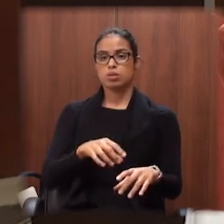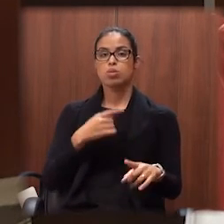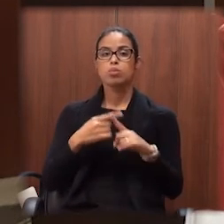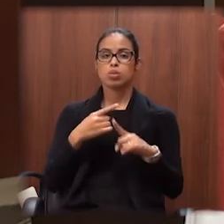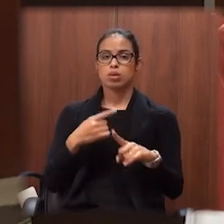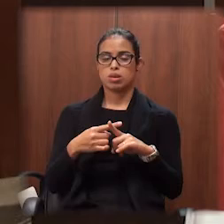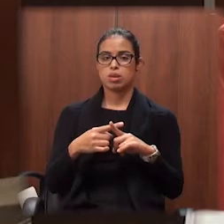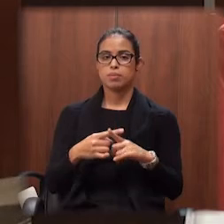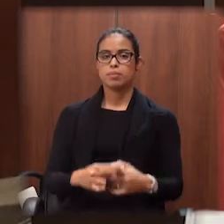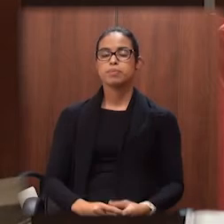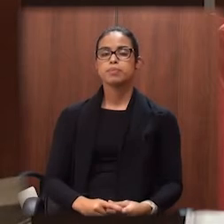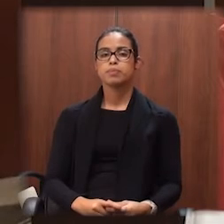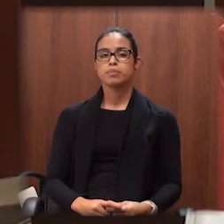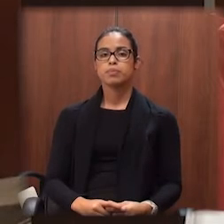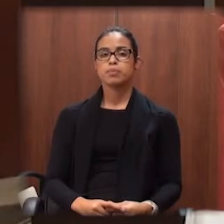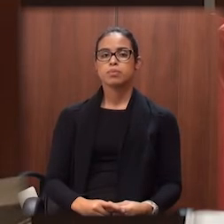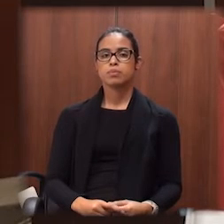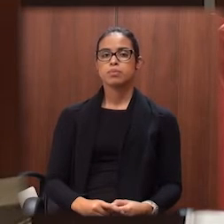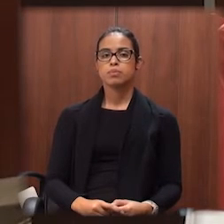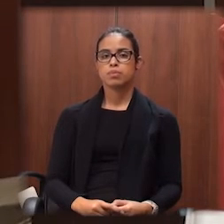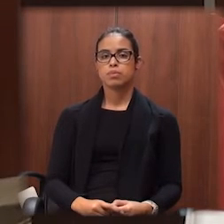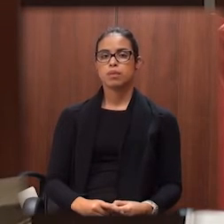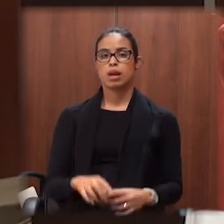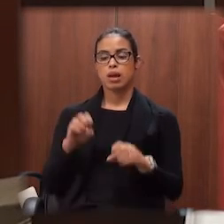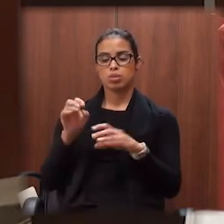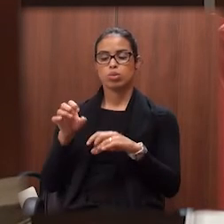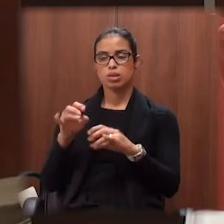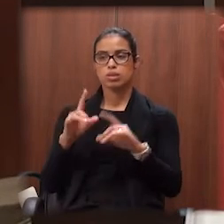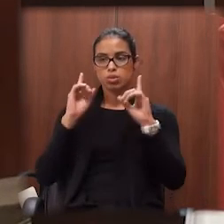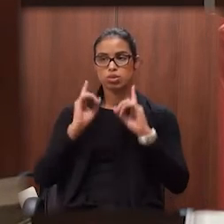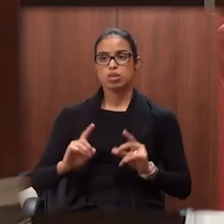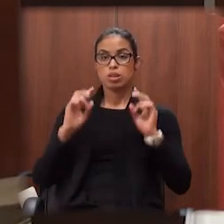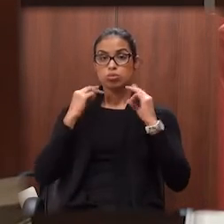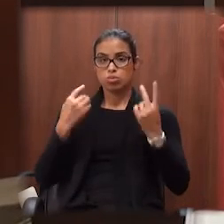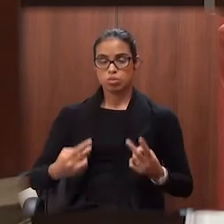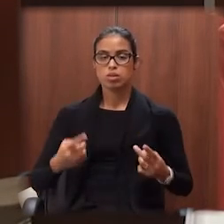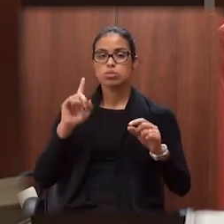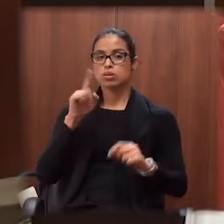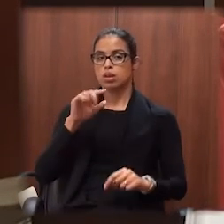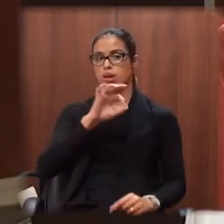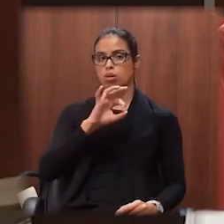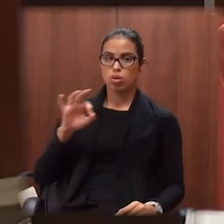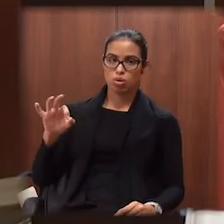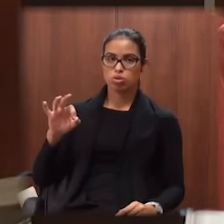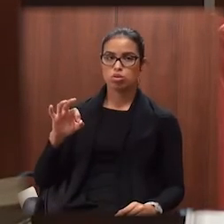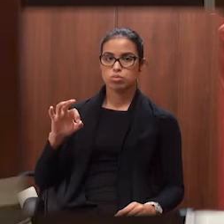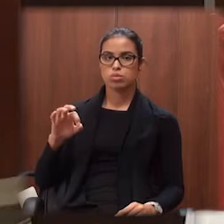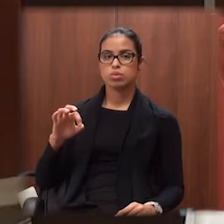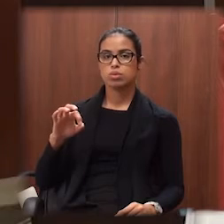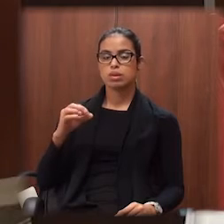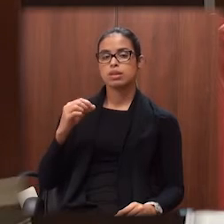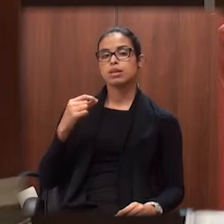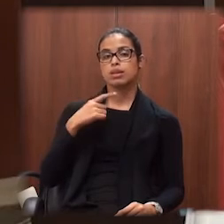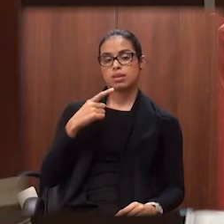porque a educação em direitos humanos é ótimo que exista